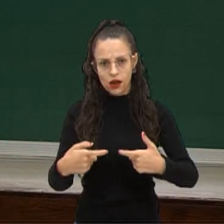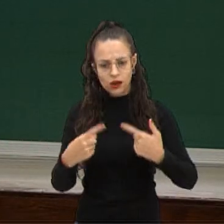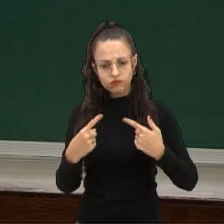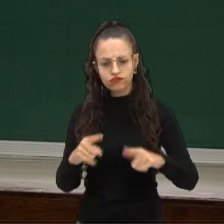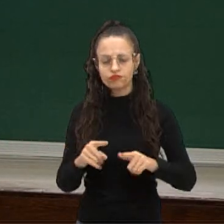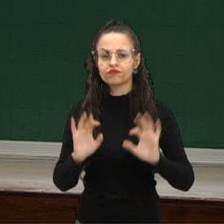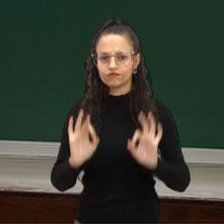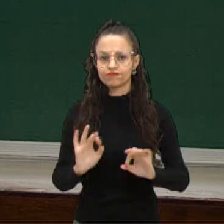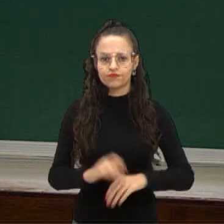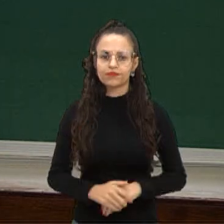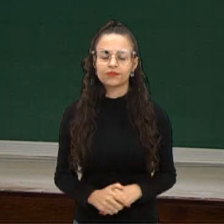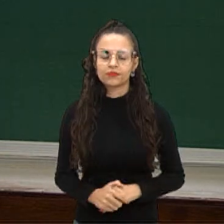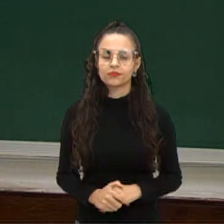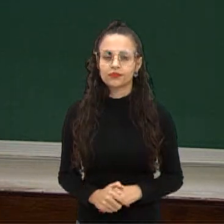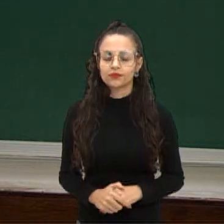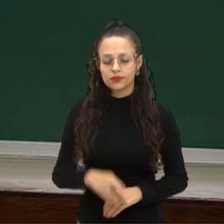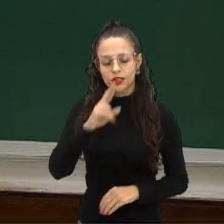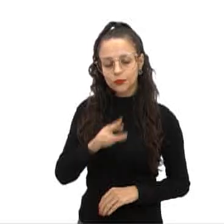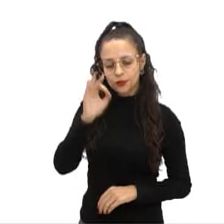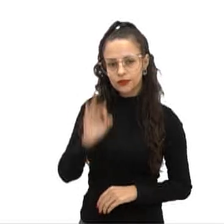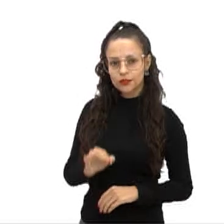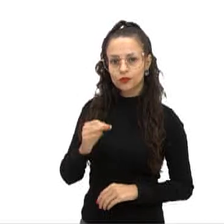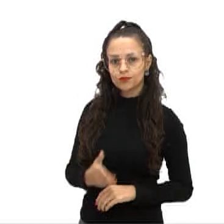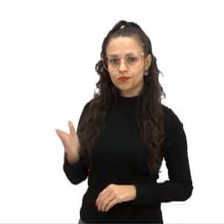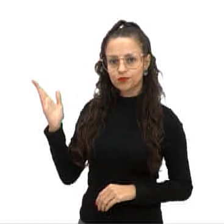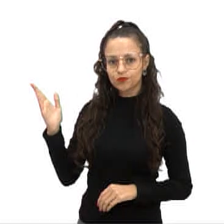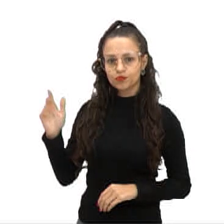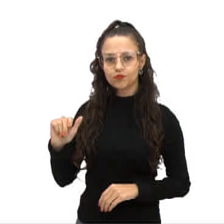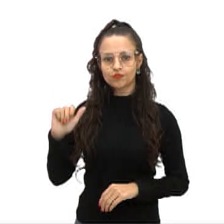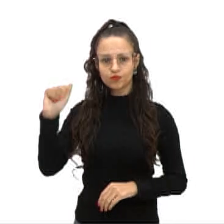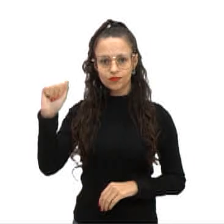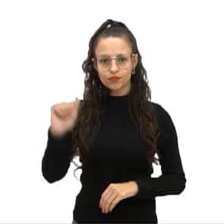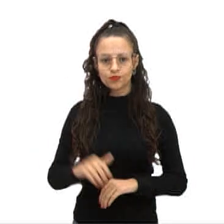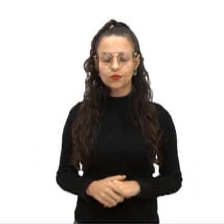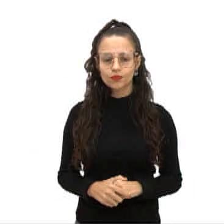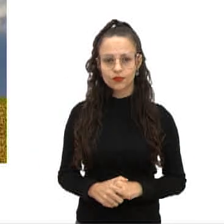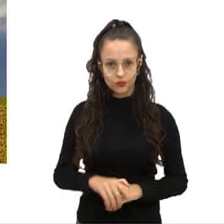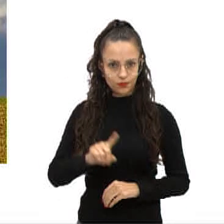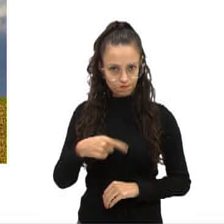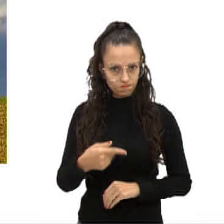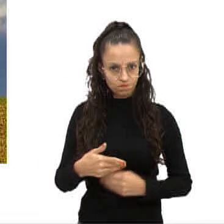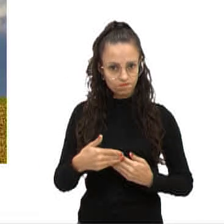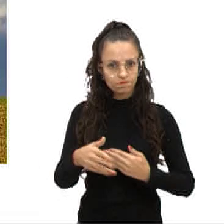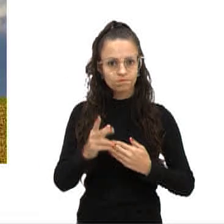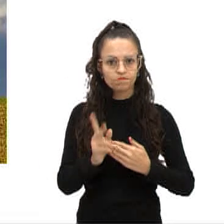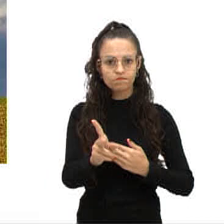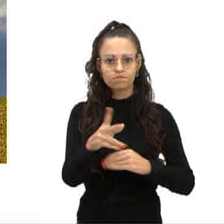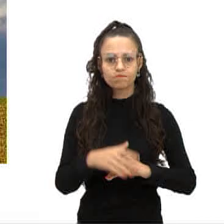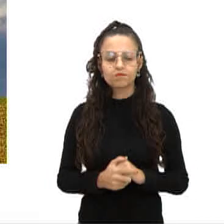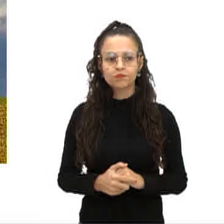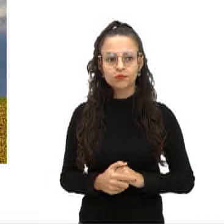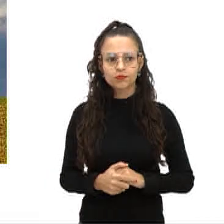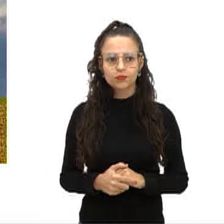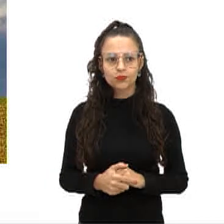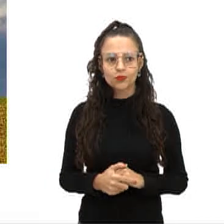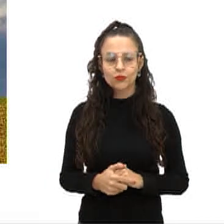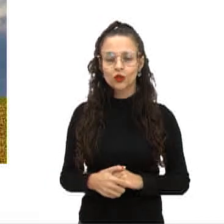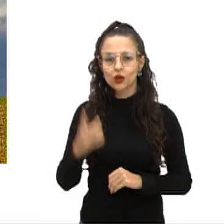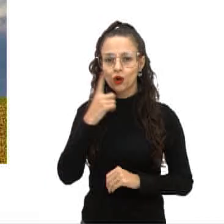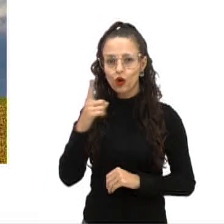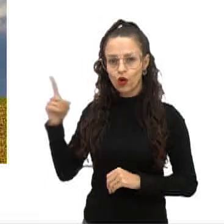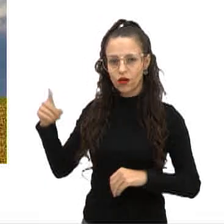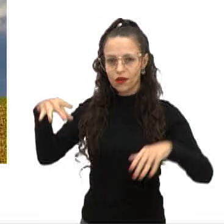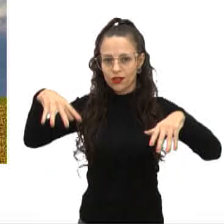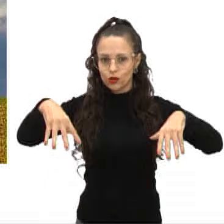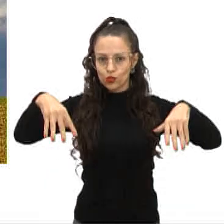né? A resposta correta é a alternativa A. Vamos prosseguir? Como é que era o castelo? Esse aqui é